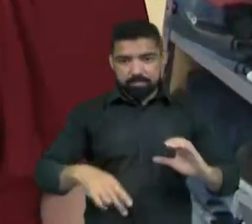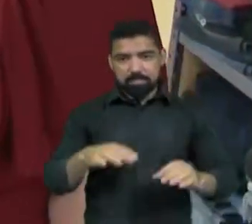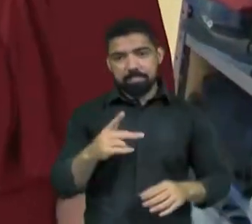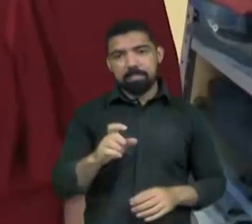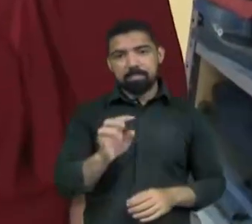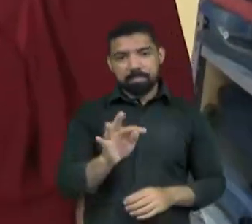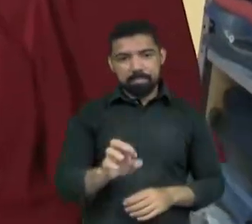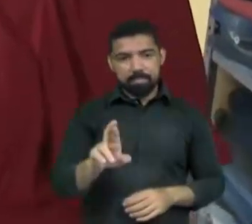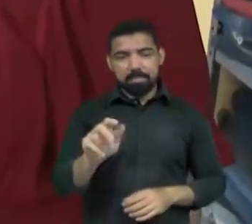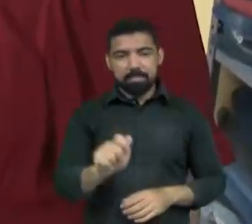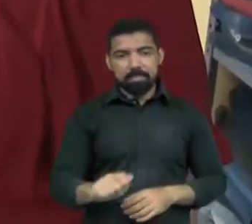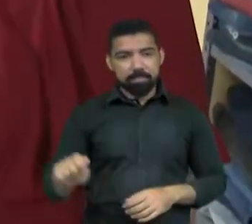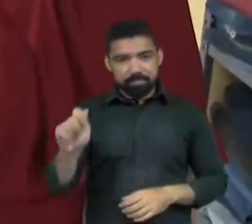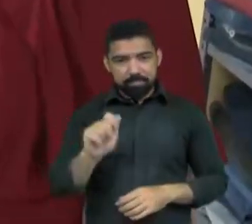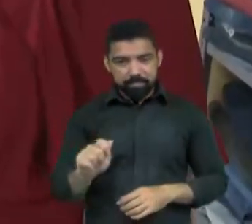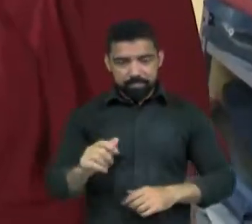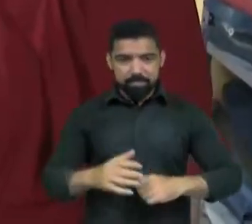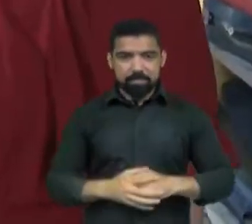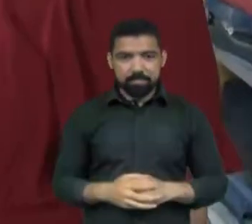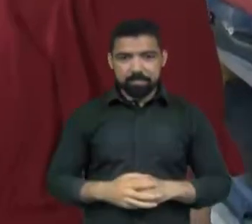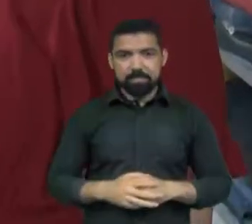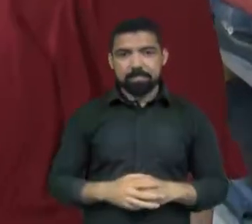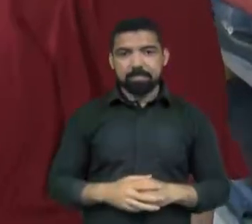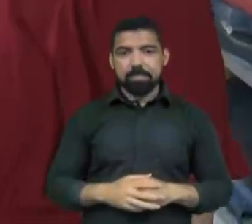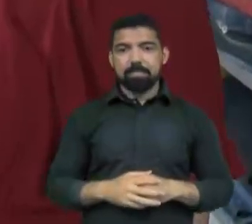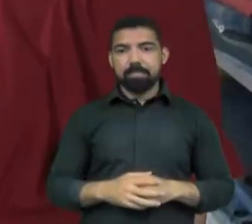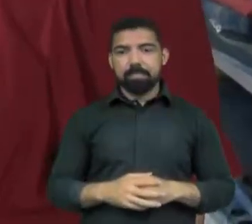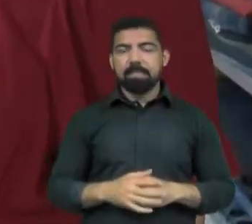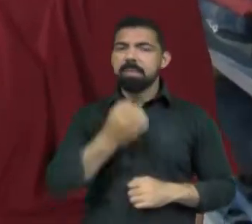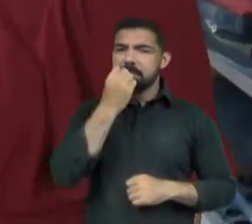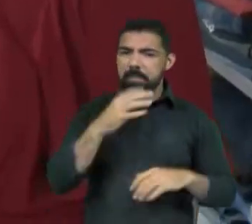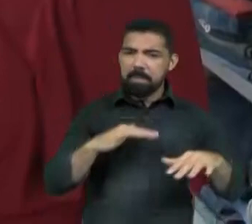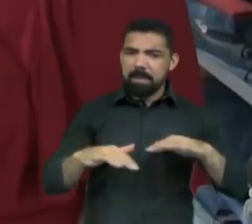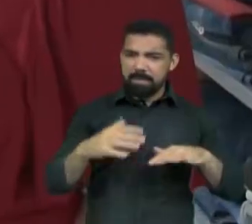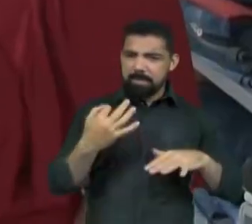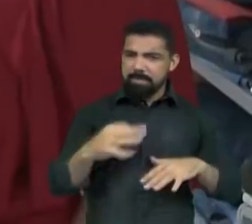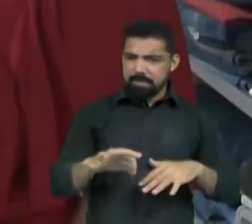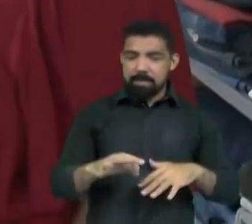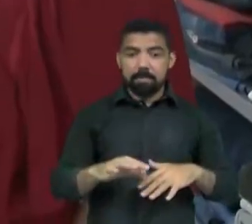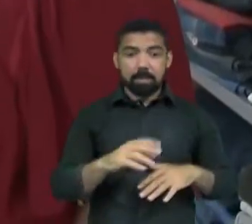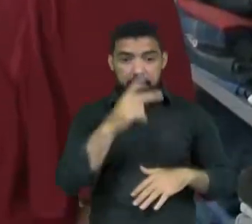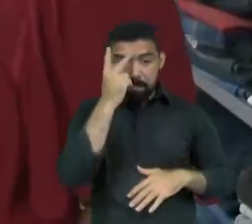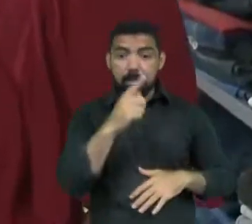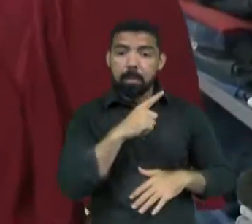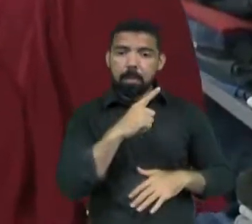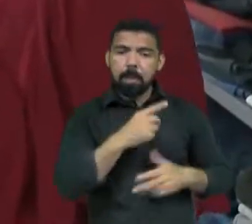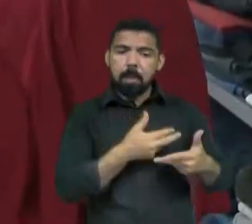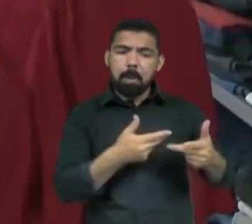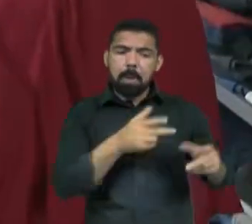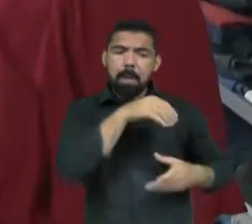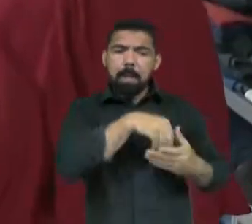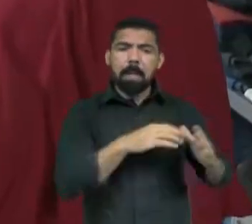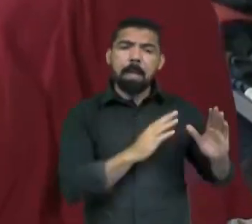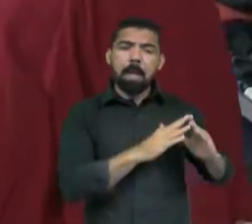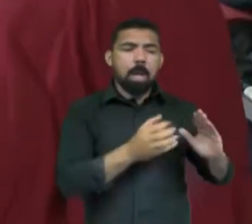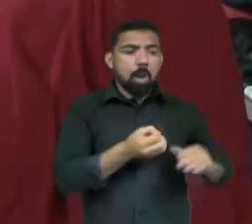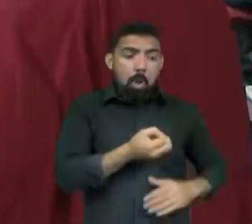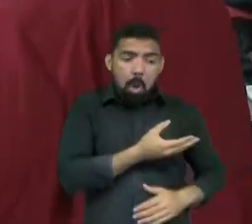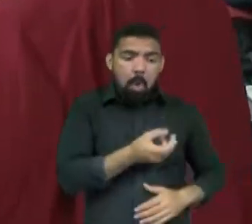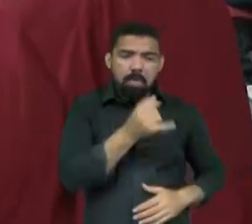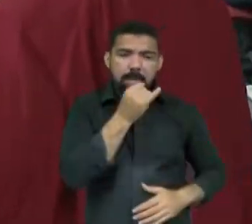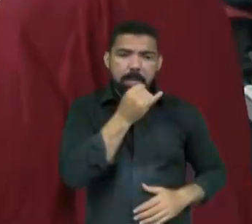da Associação Peter Pan. É uma boa iniciativa, né? As pessoas têm as coisas em casa, muitas vezes ainda novinhas, mas eu não quero mais essa